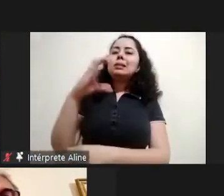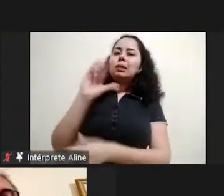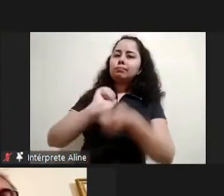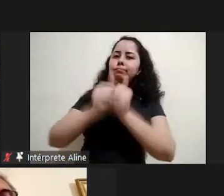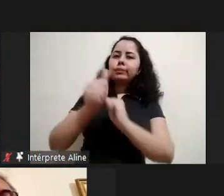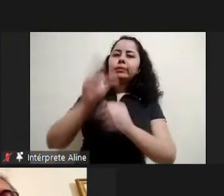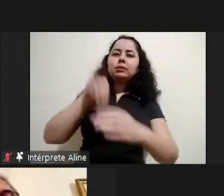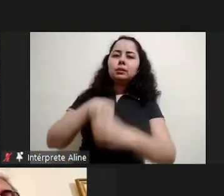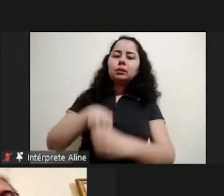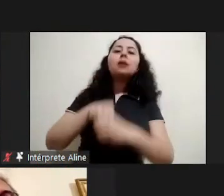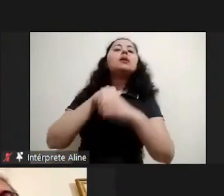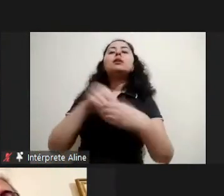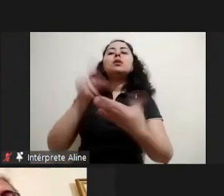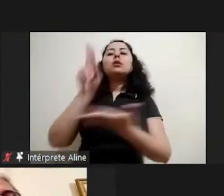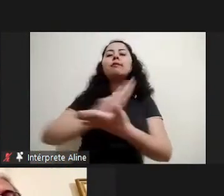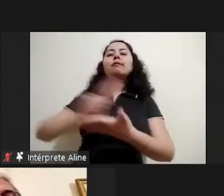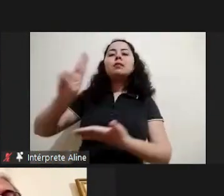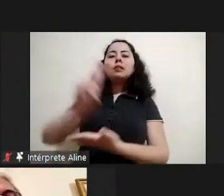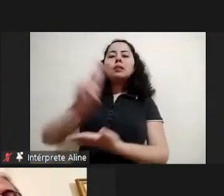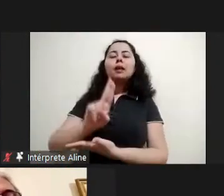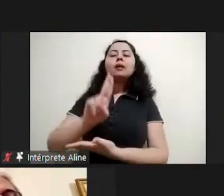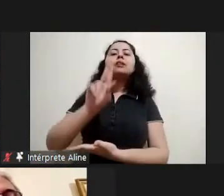Filho.